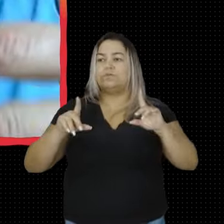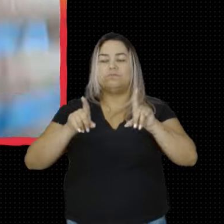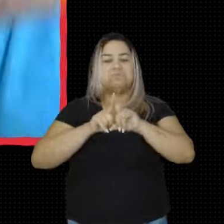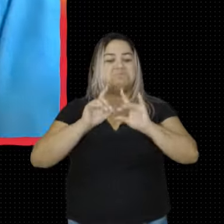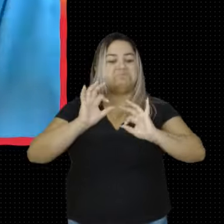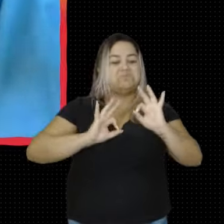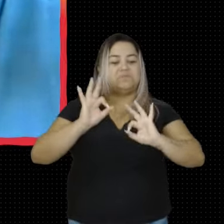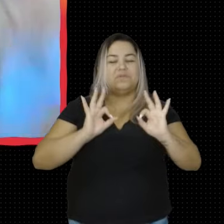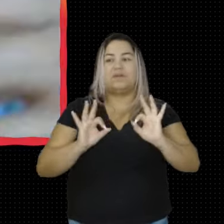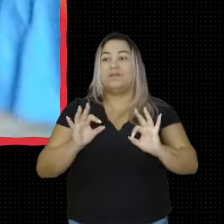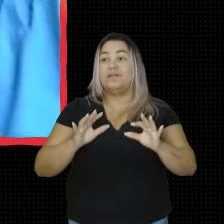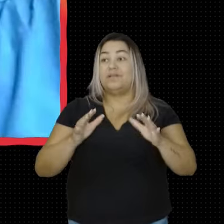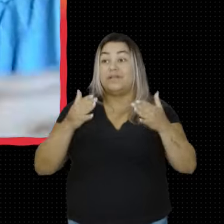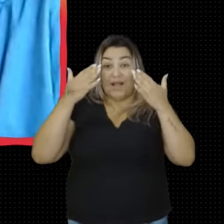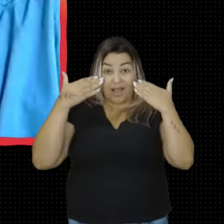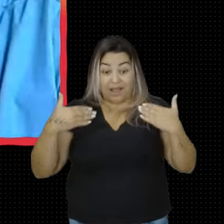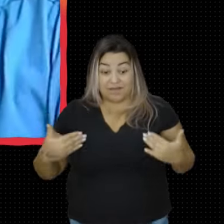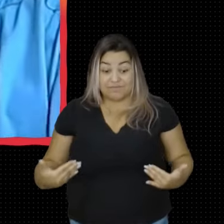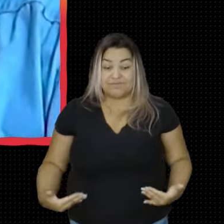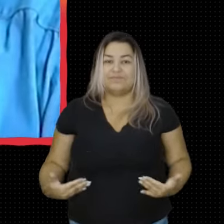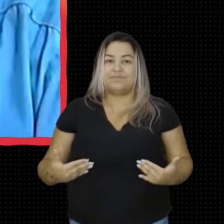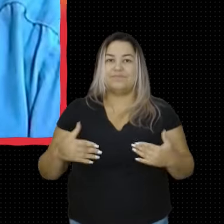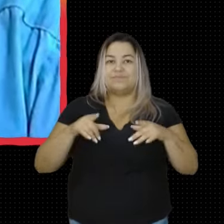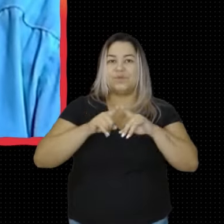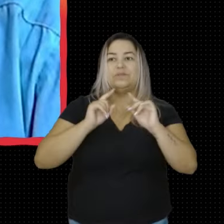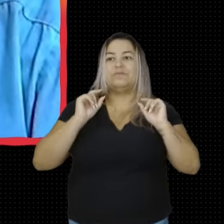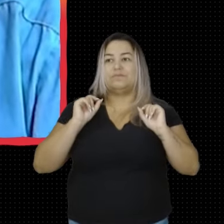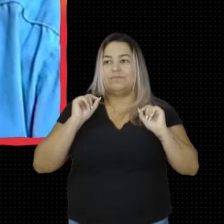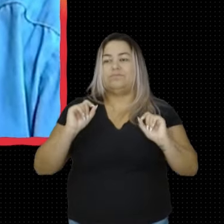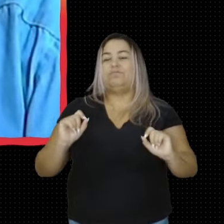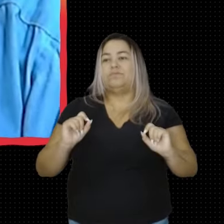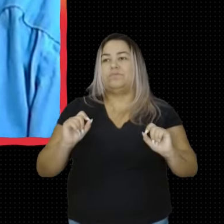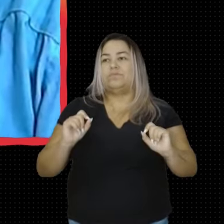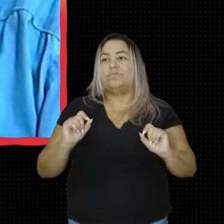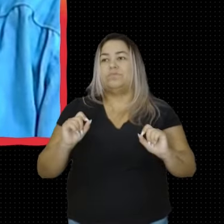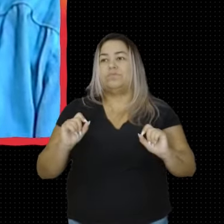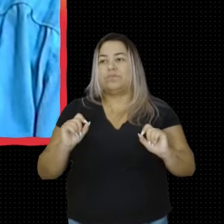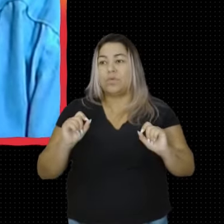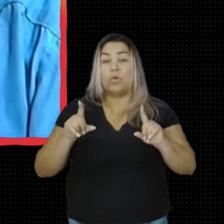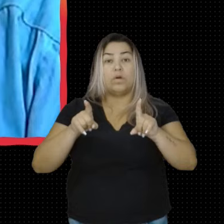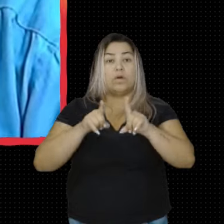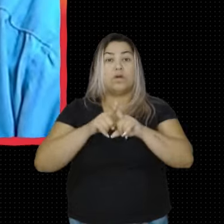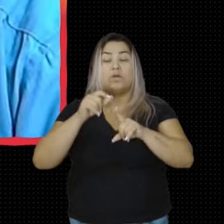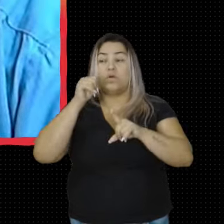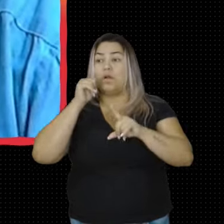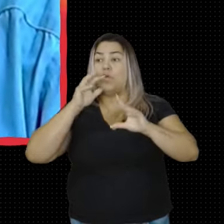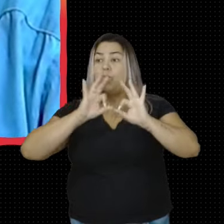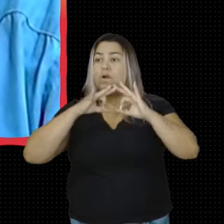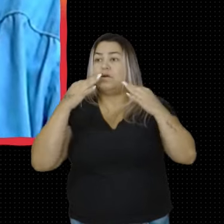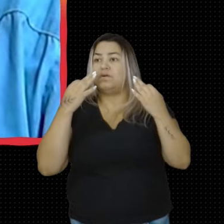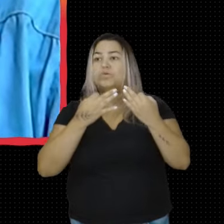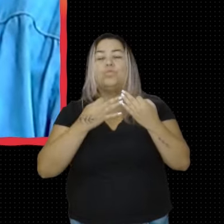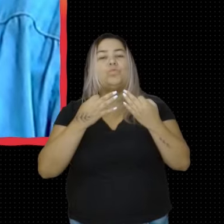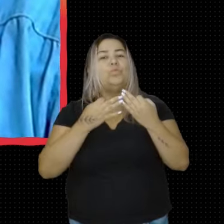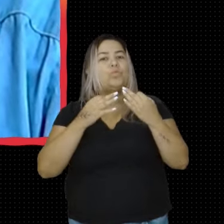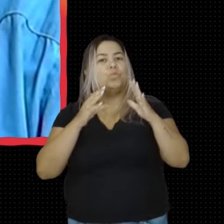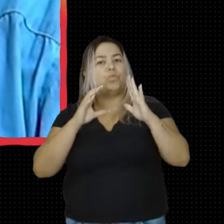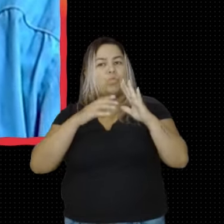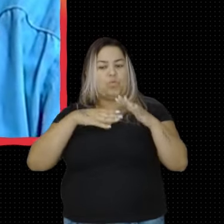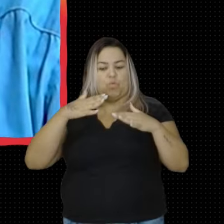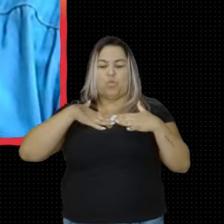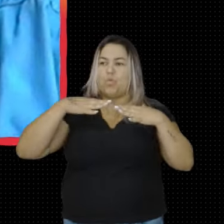enfeitadas da cabeça aos pés. Teve uma campanha eleitoral que a Miruna se enfeitou inteiramente com adesivo na